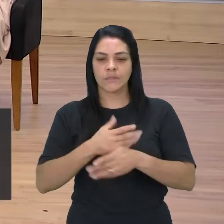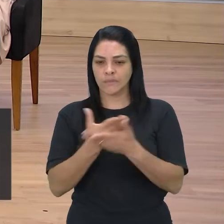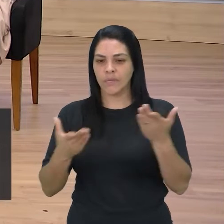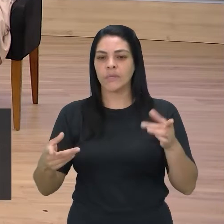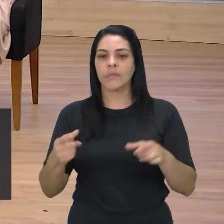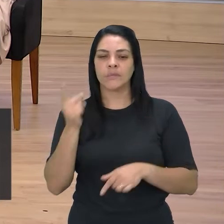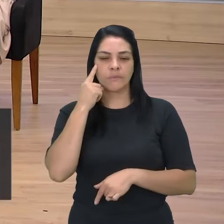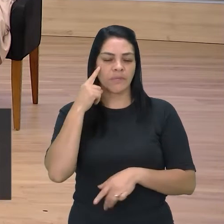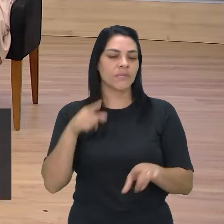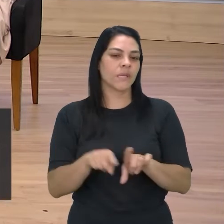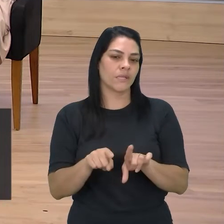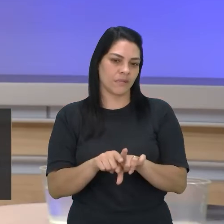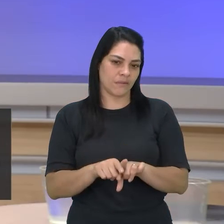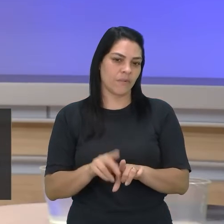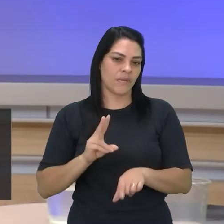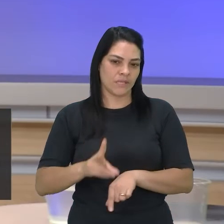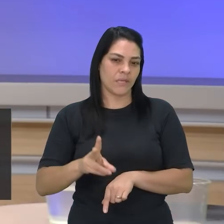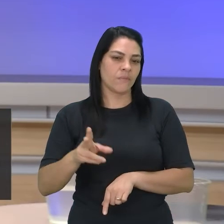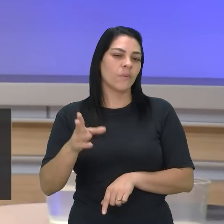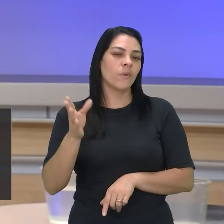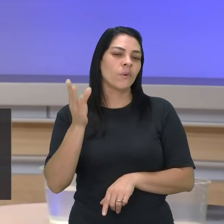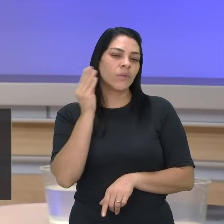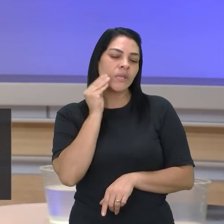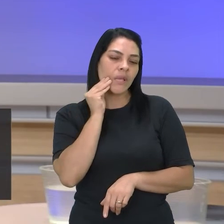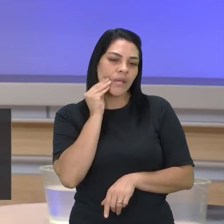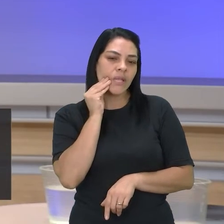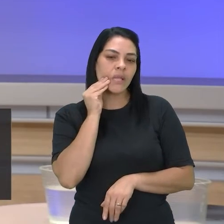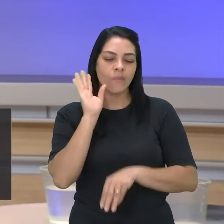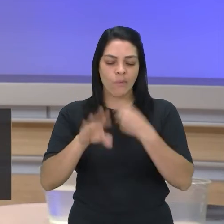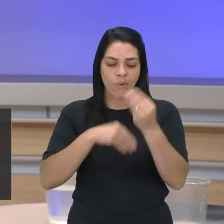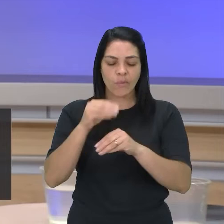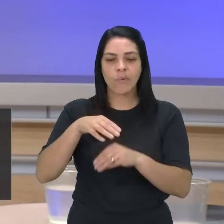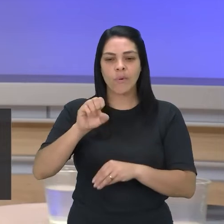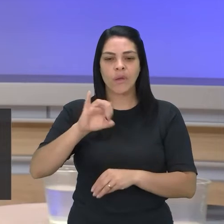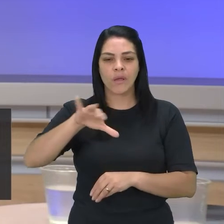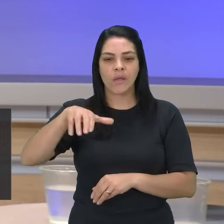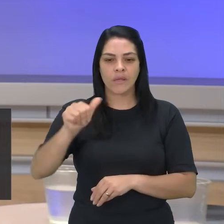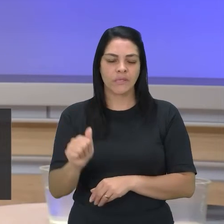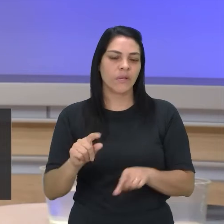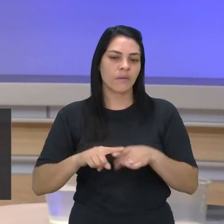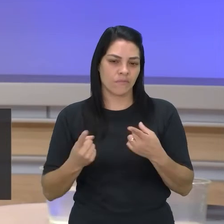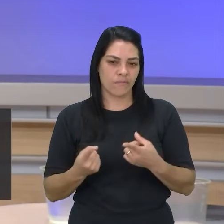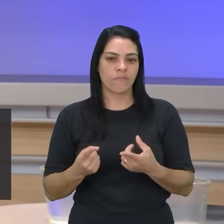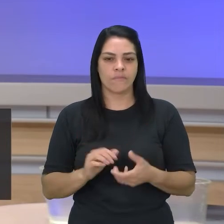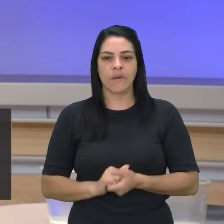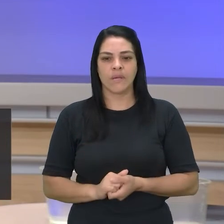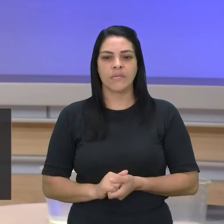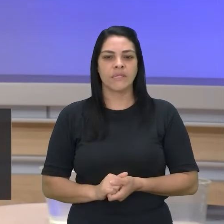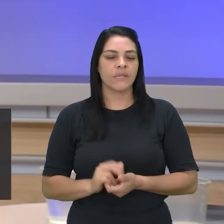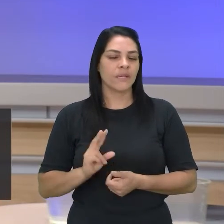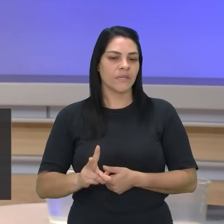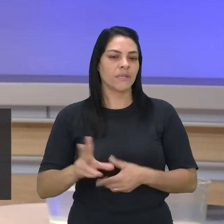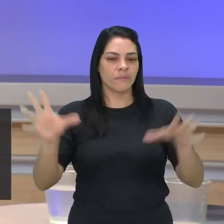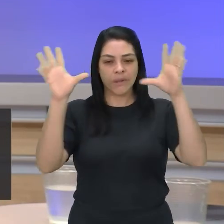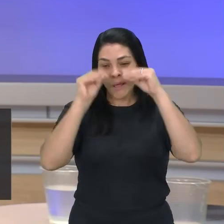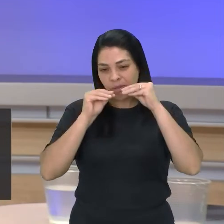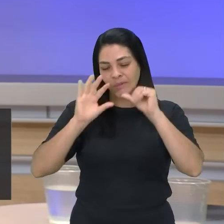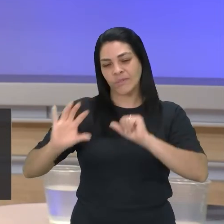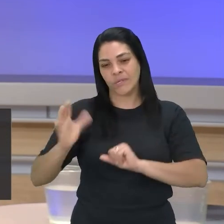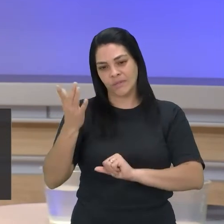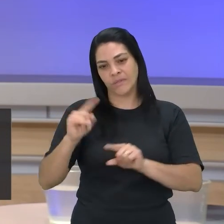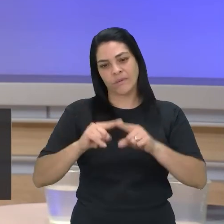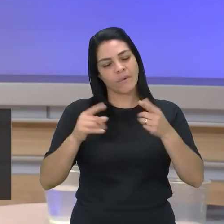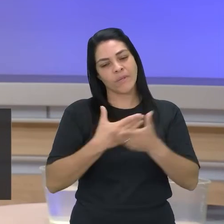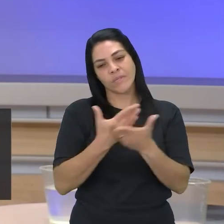gente sempre tentou envolver o EJA, mas na rede municipal ele costuma ser no período noturno. Então, a gente